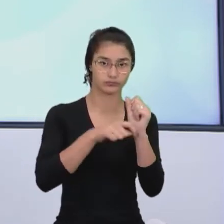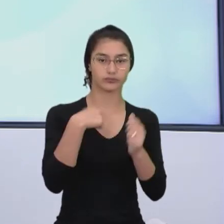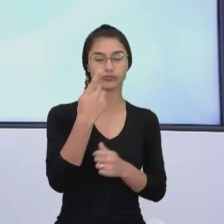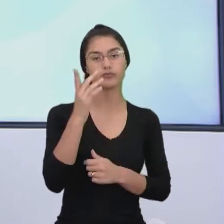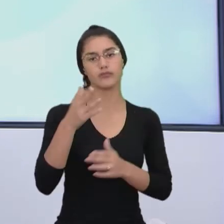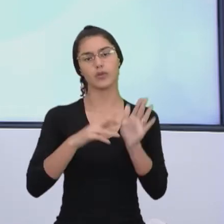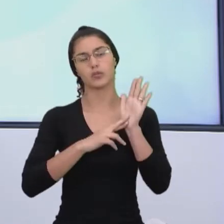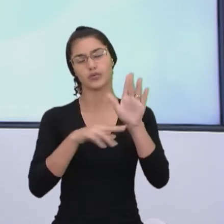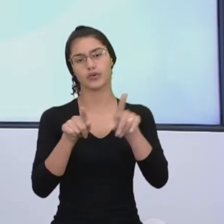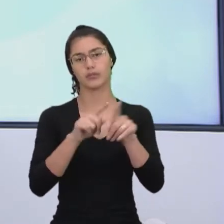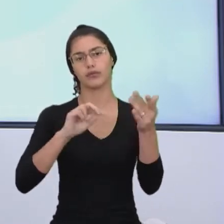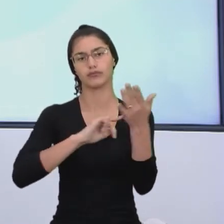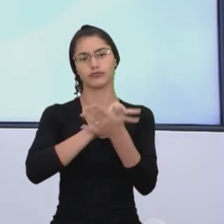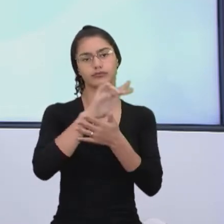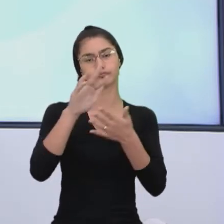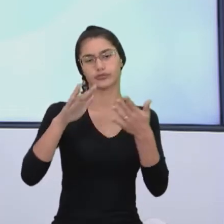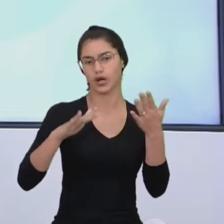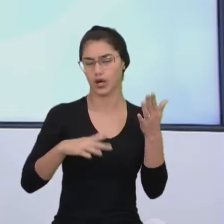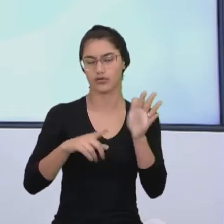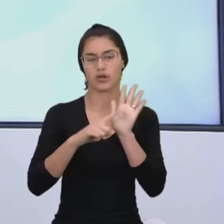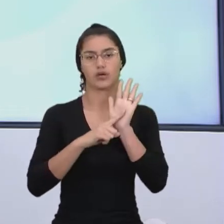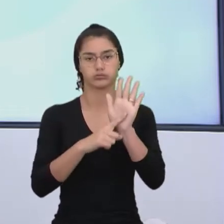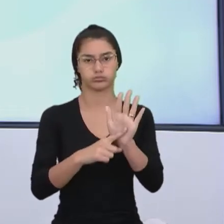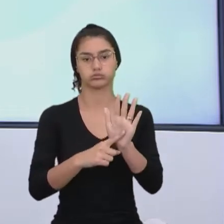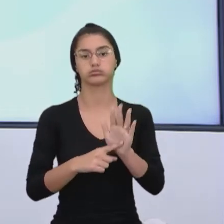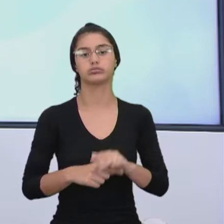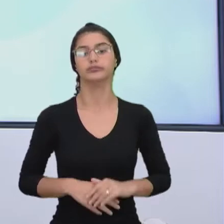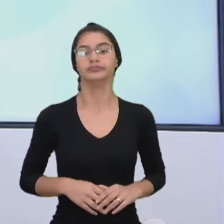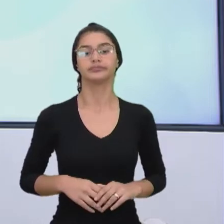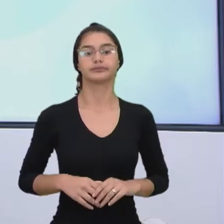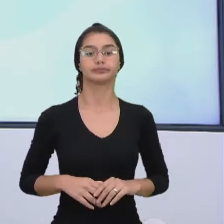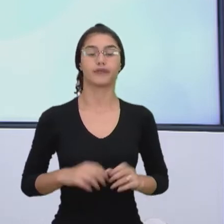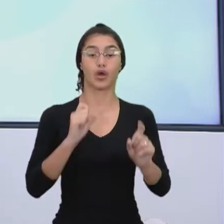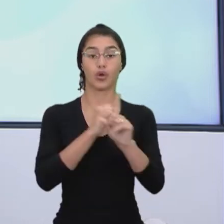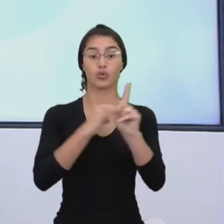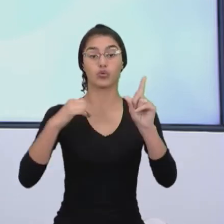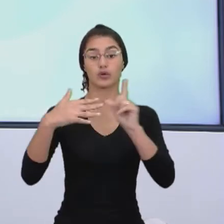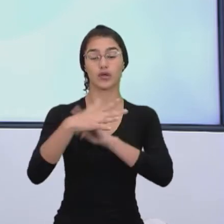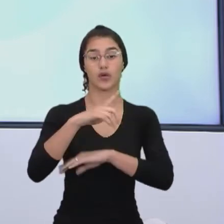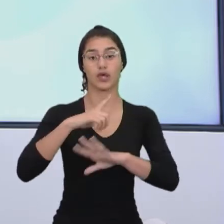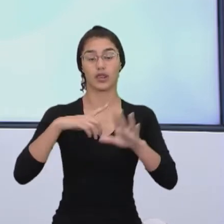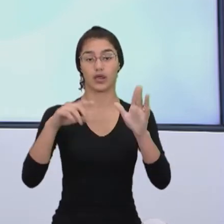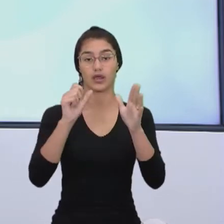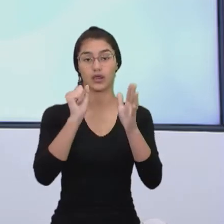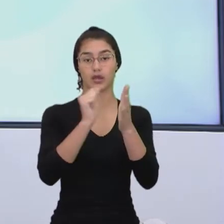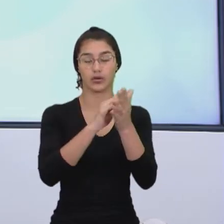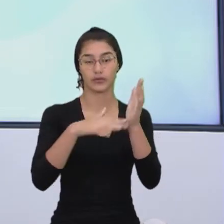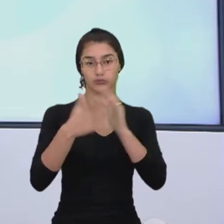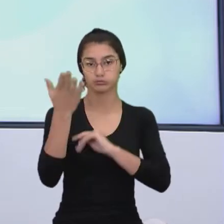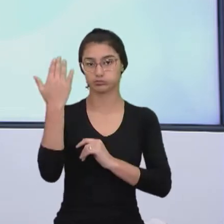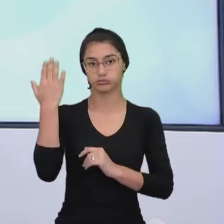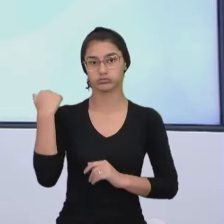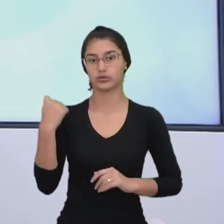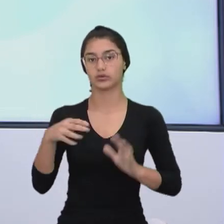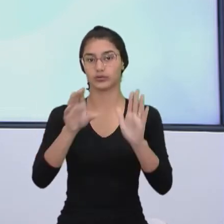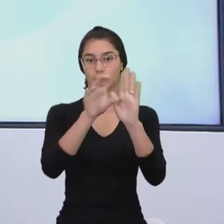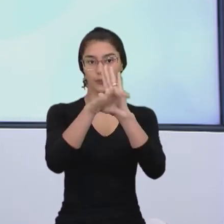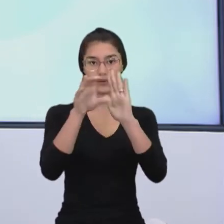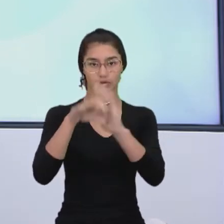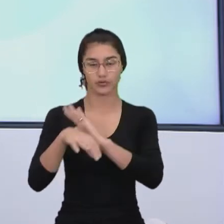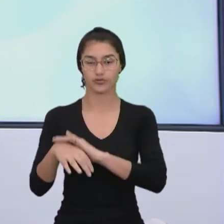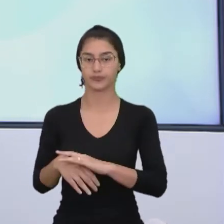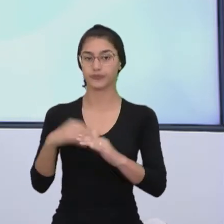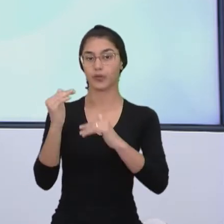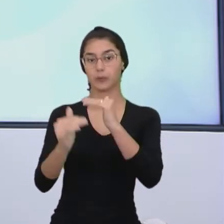já mostrou também vários dados aí relacionados a essa dimensão social em atividades anteriores deste componente.